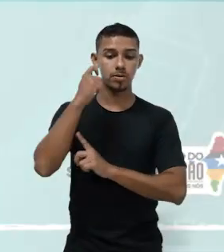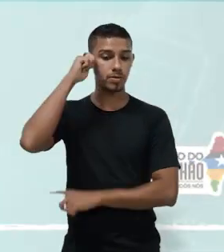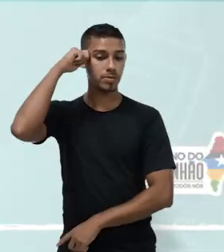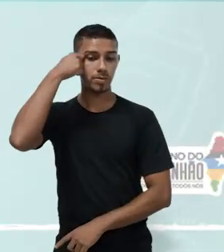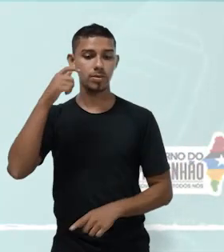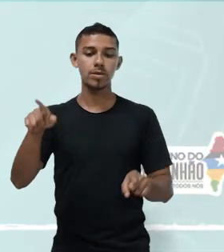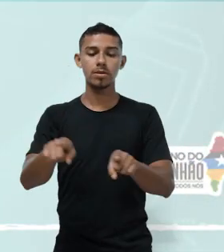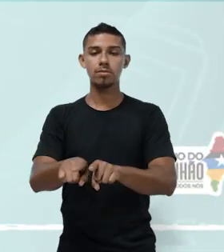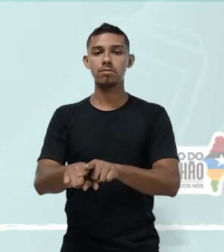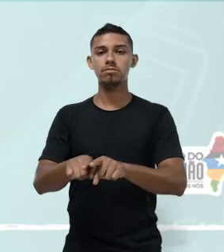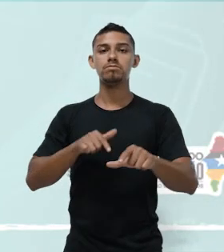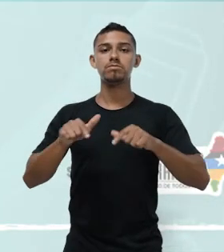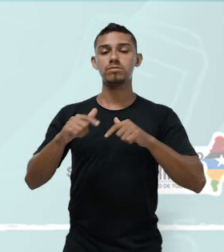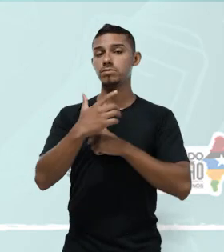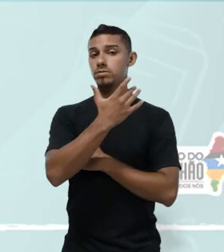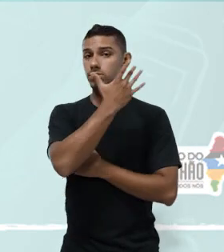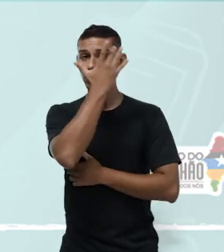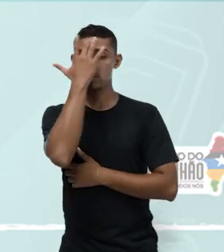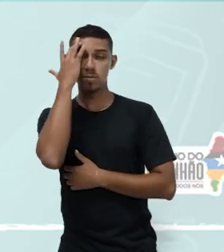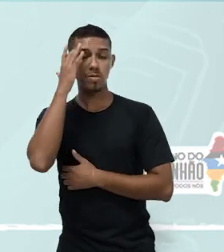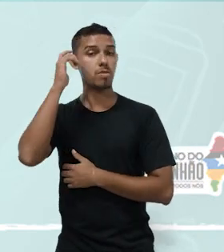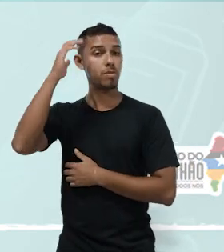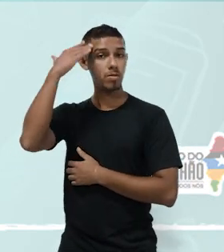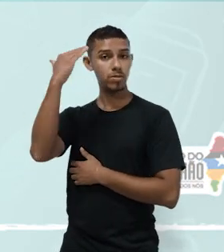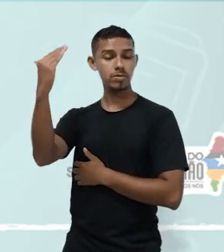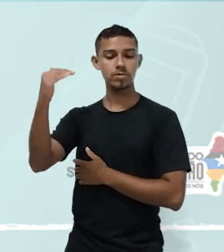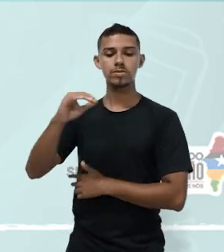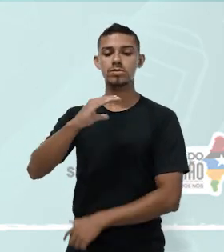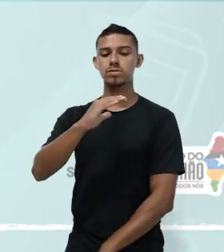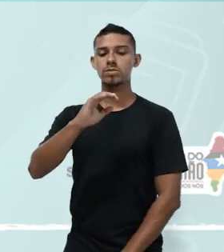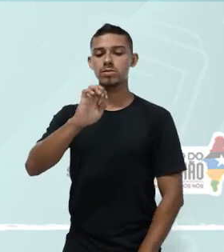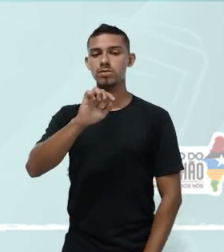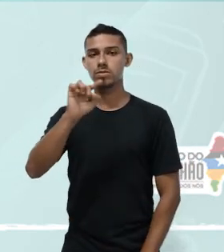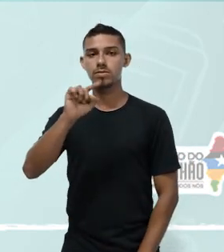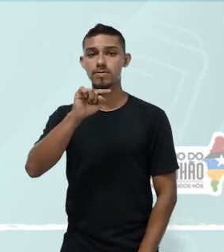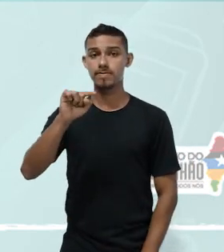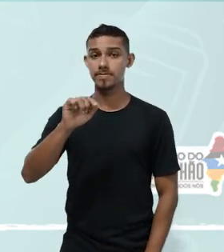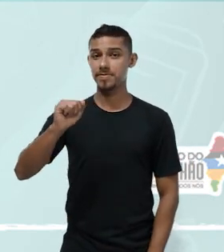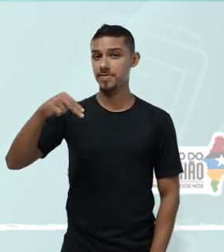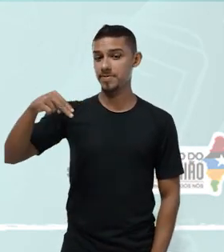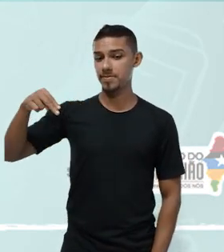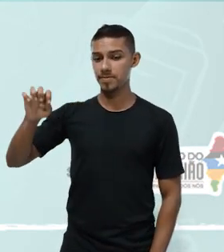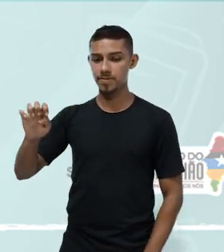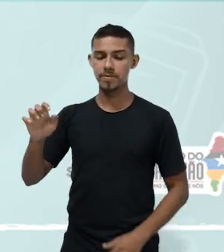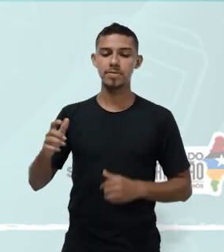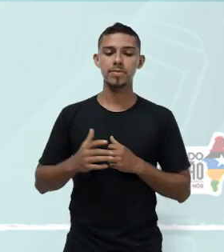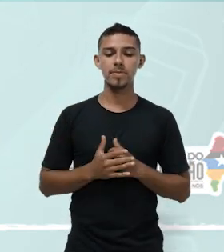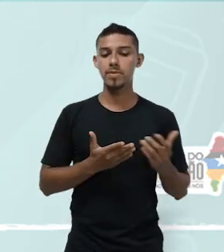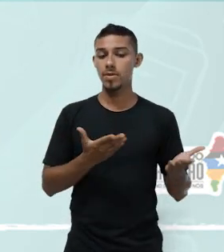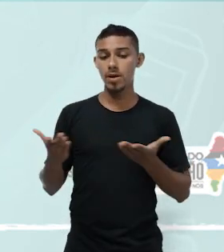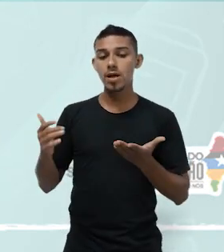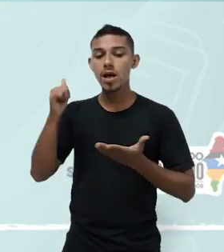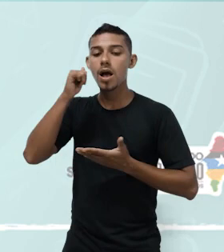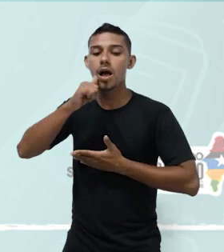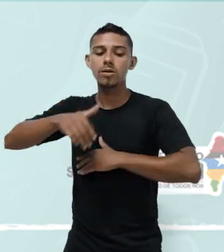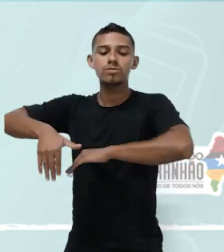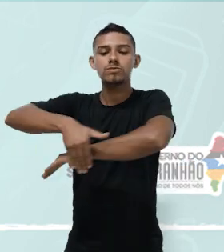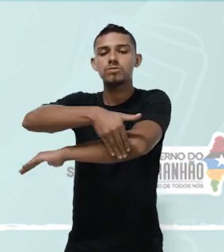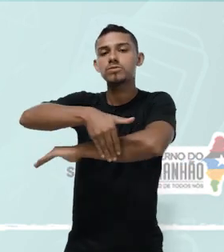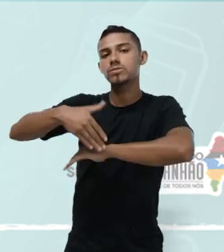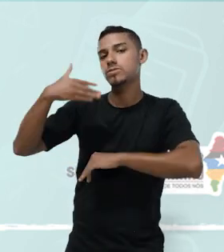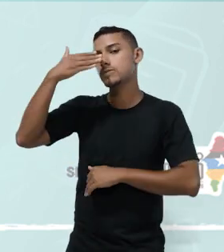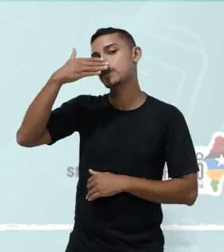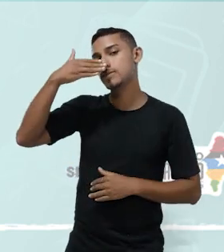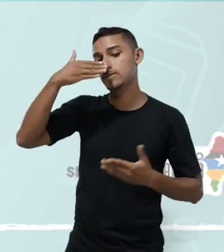de Cézanne. Olha a arte africana aqui, gente. Esse aqui é um trecho daquele quadro que eu falei, As Moças d'Avignon, e uma máscara africana.